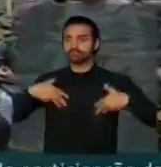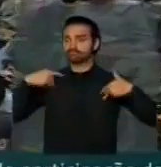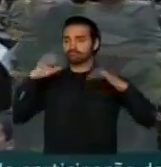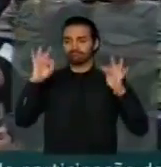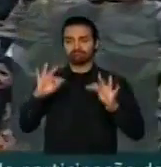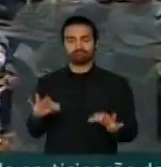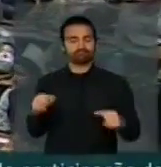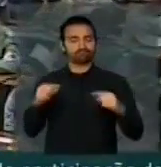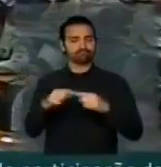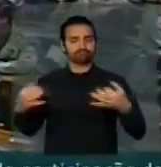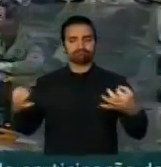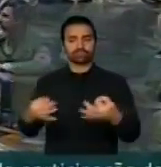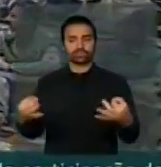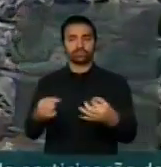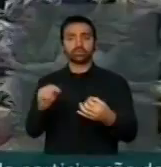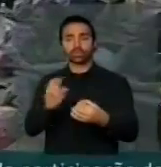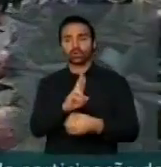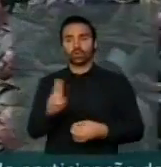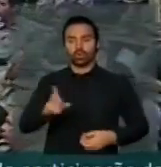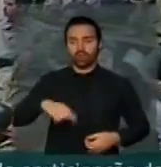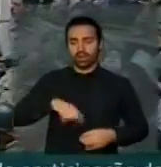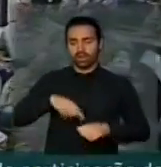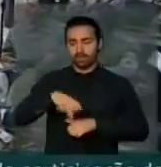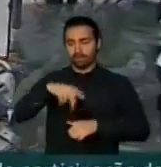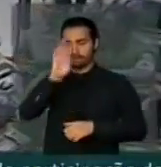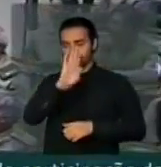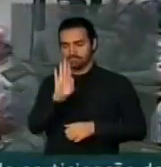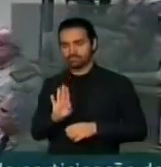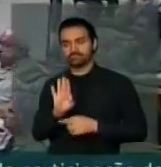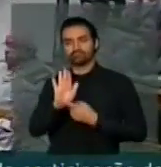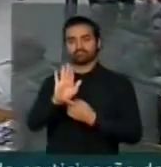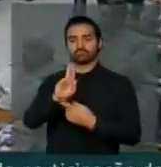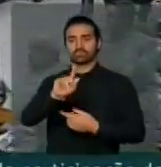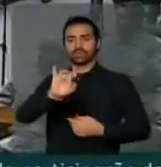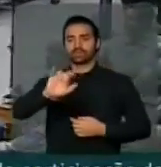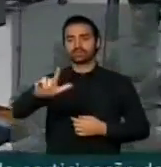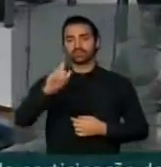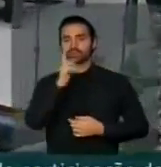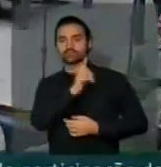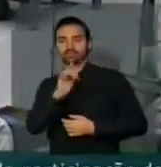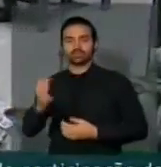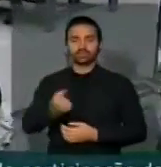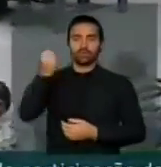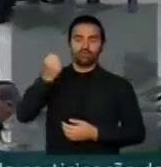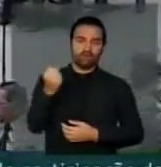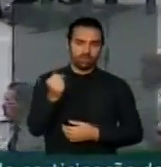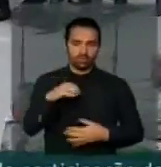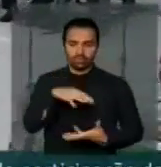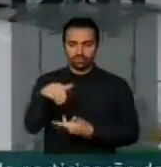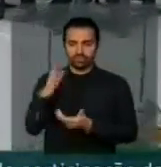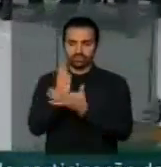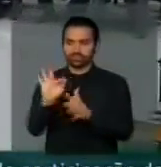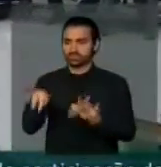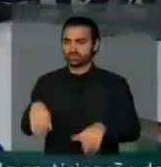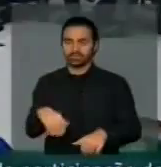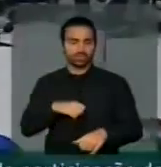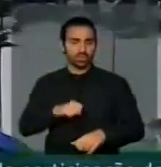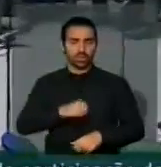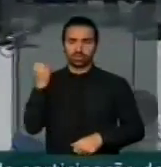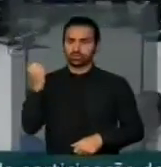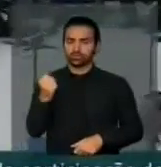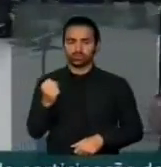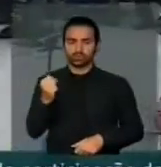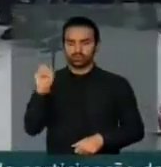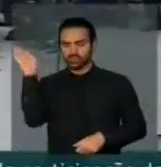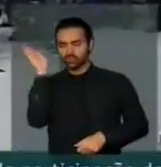forma indelével o nome de nossa nação entre aquelas que salvaram o mundo do ódio e da perversidade